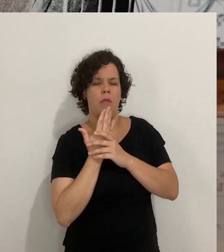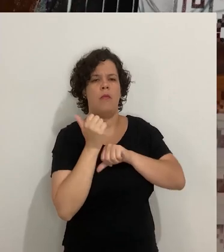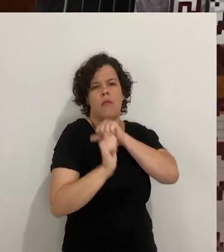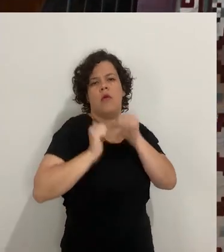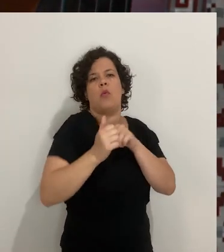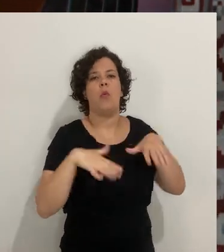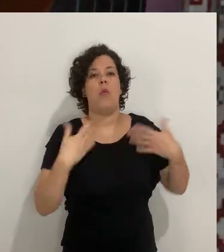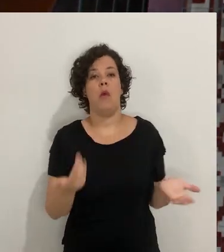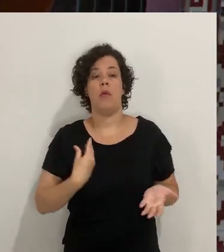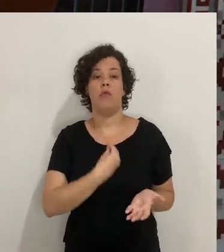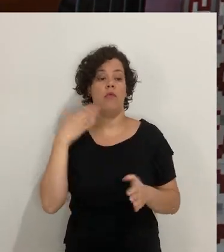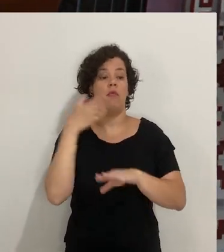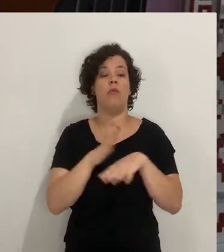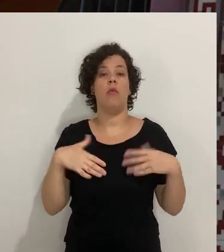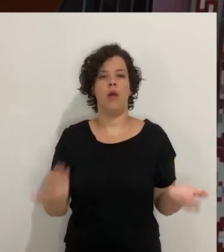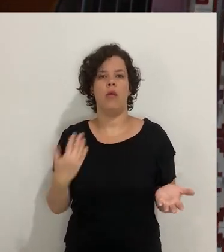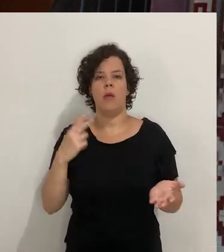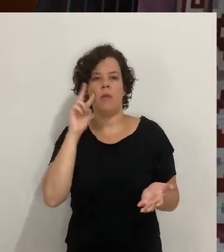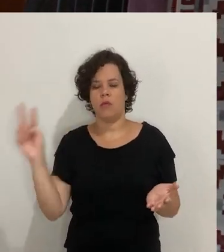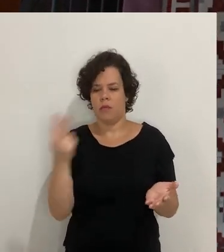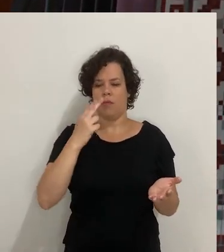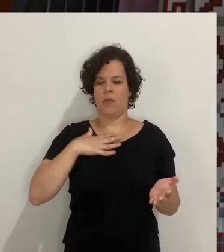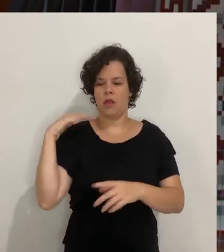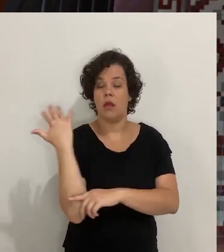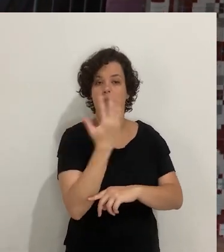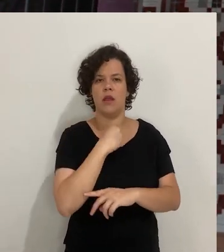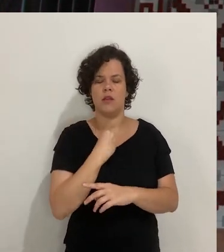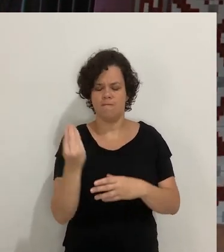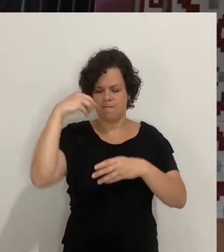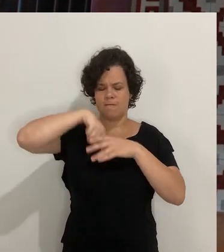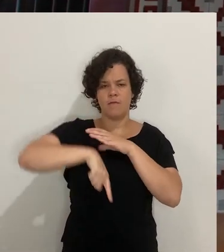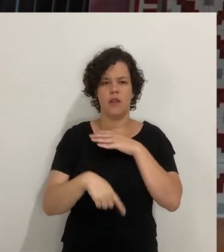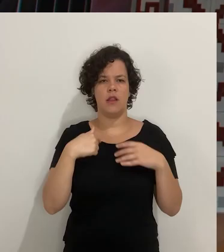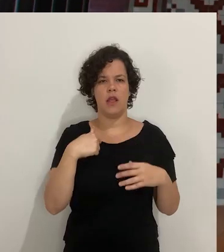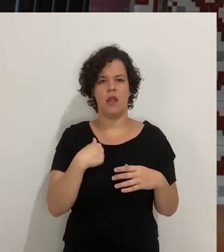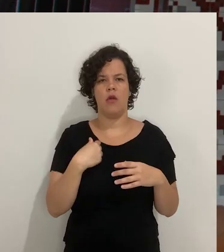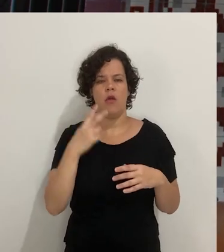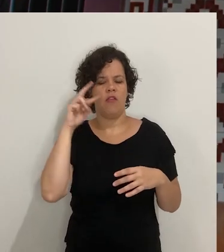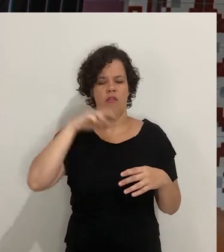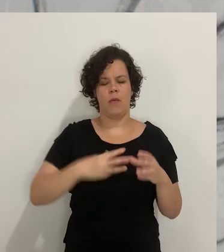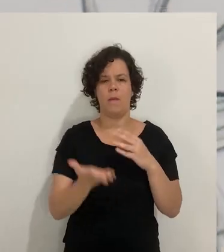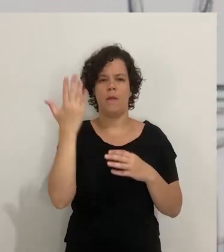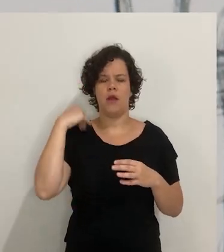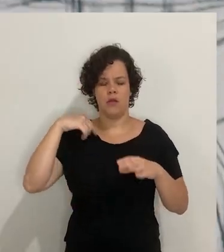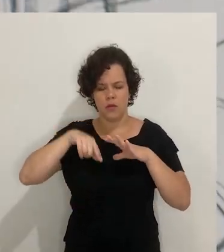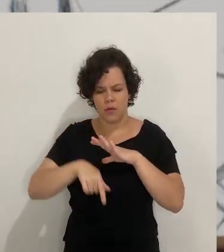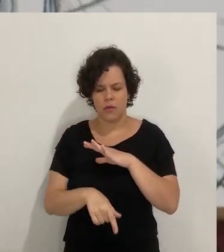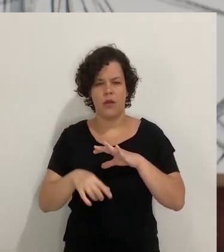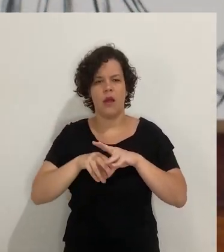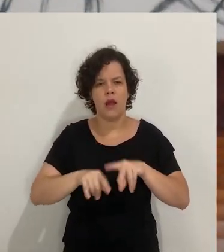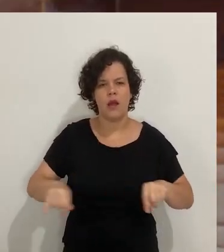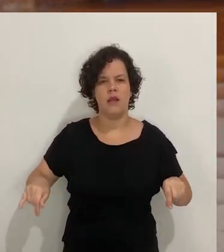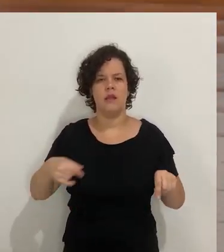que lugar eu vou? Esse processo de olhar para a minha natureza interna, para olhar tanto as minhas raízes que